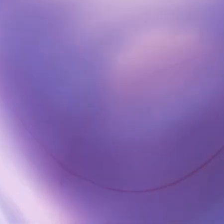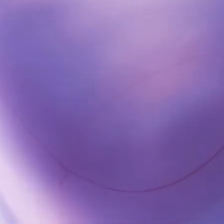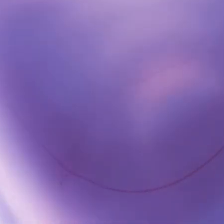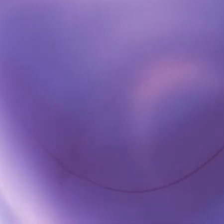E aí